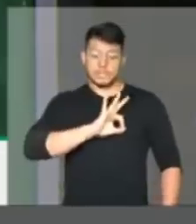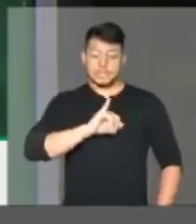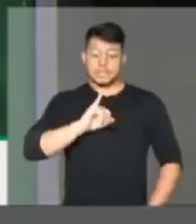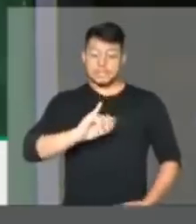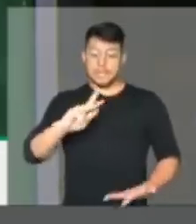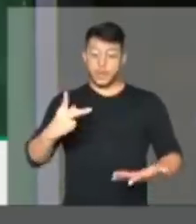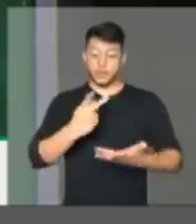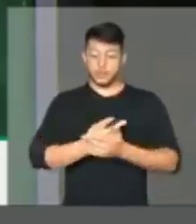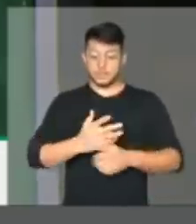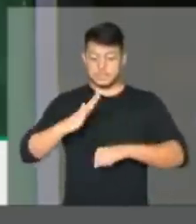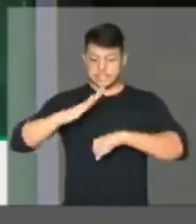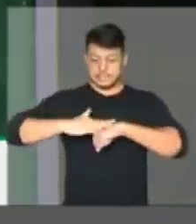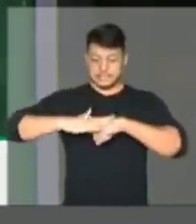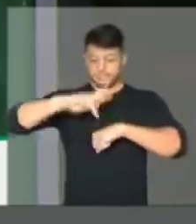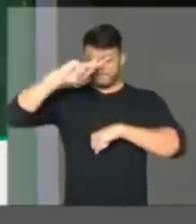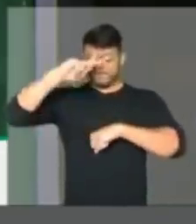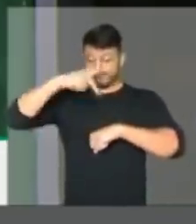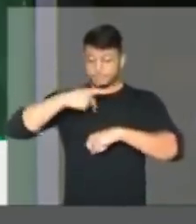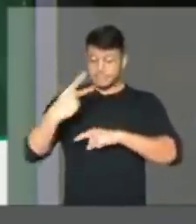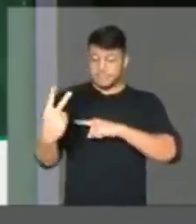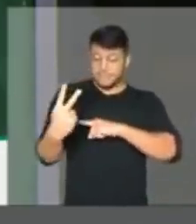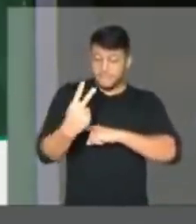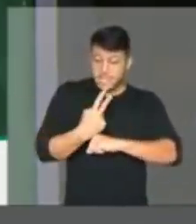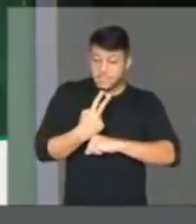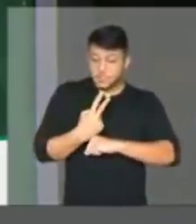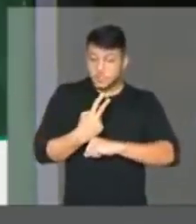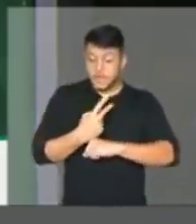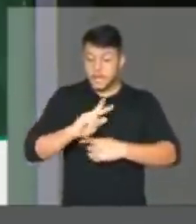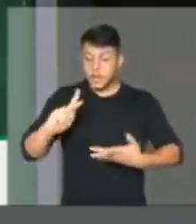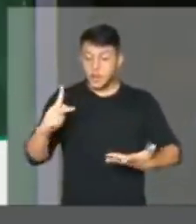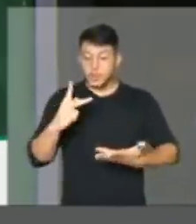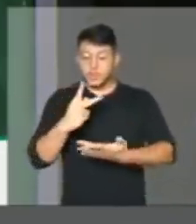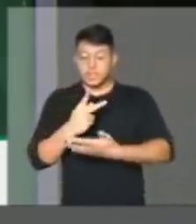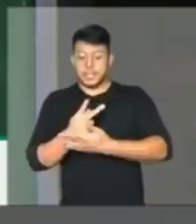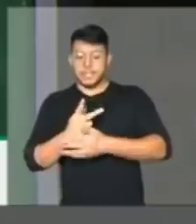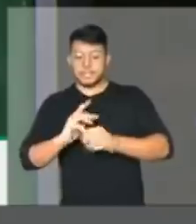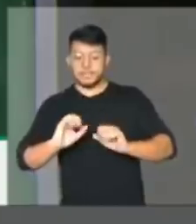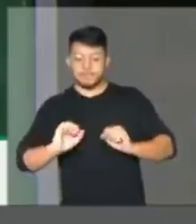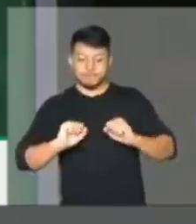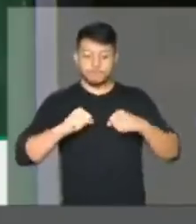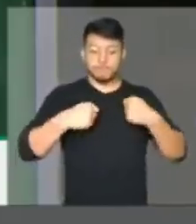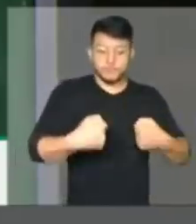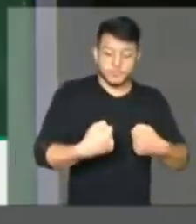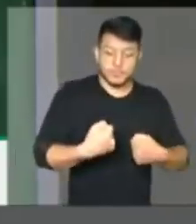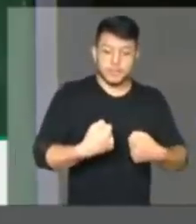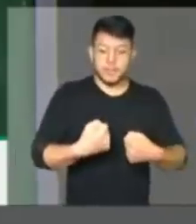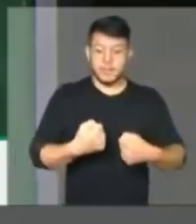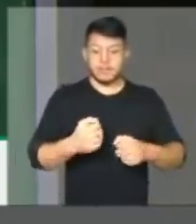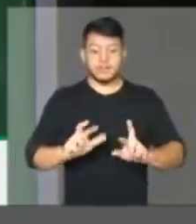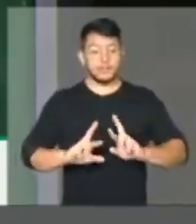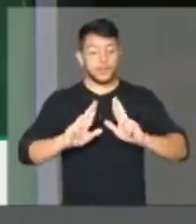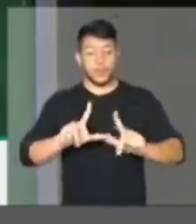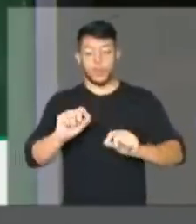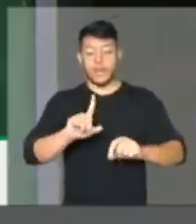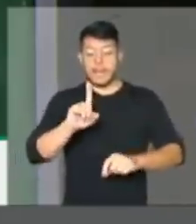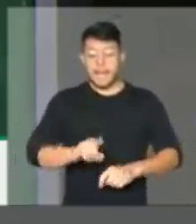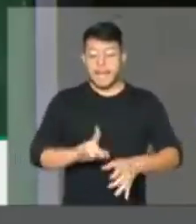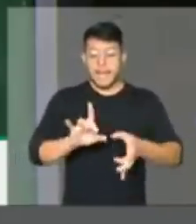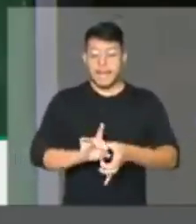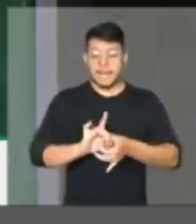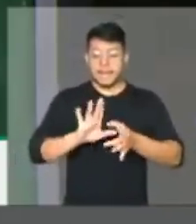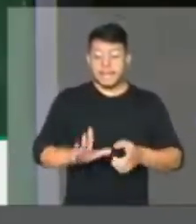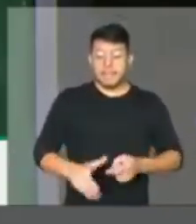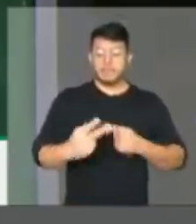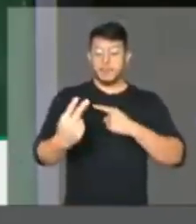e se defende. Era essa a previsão, não é licença para matar, é licença para se defender e não